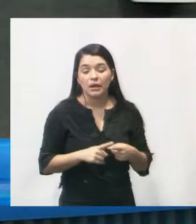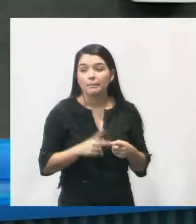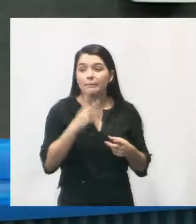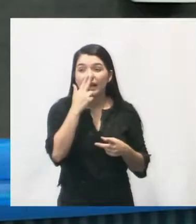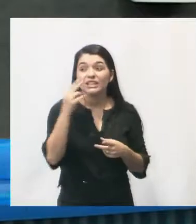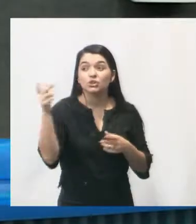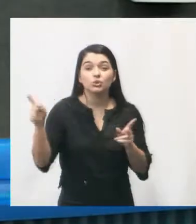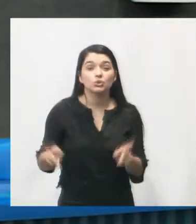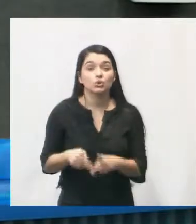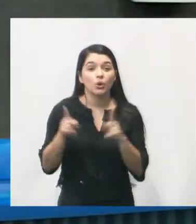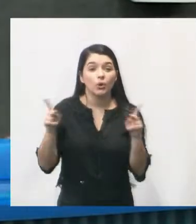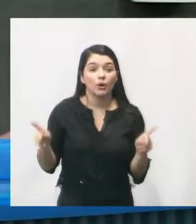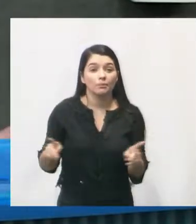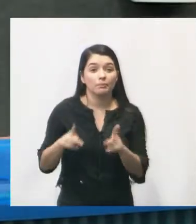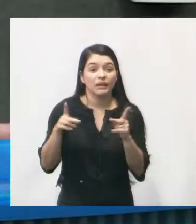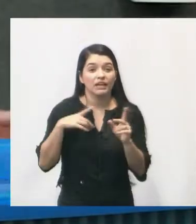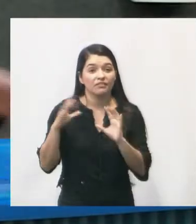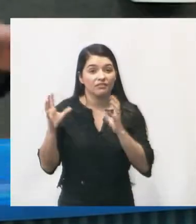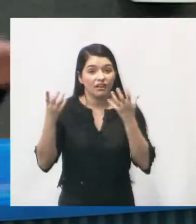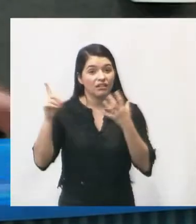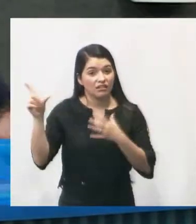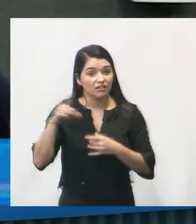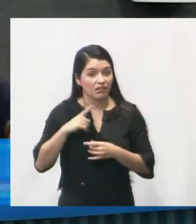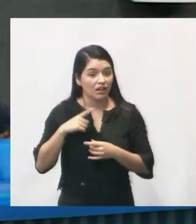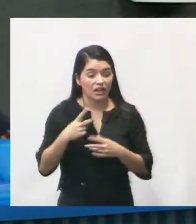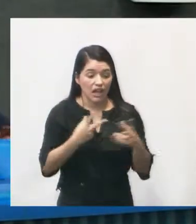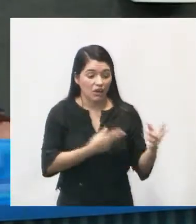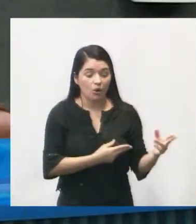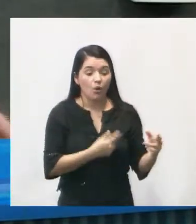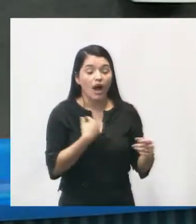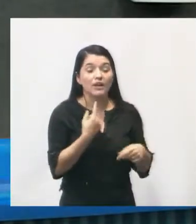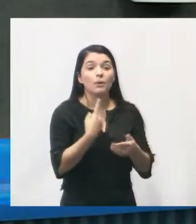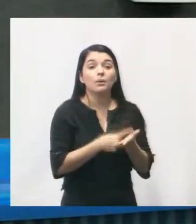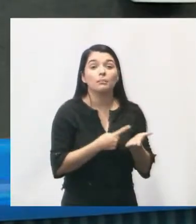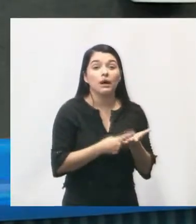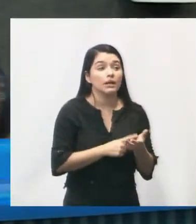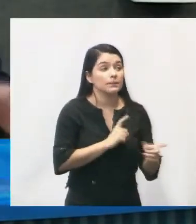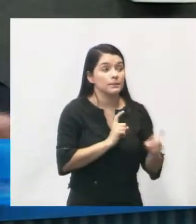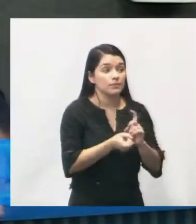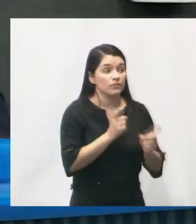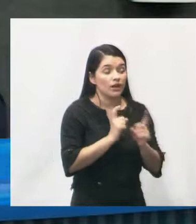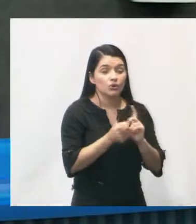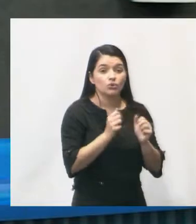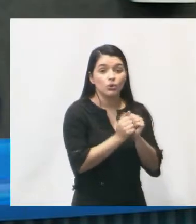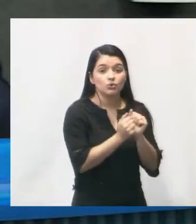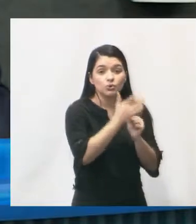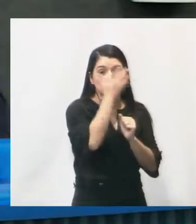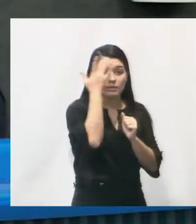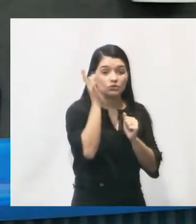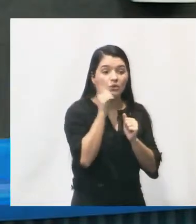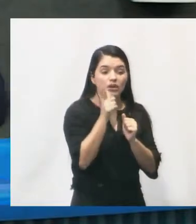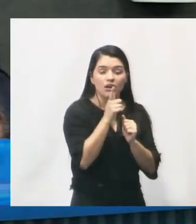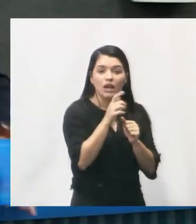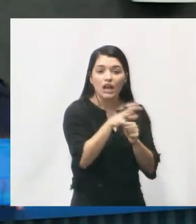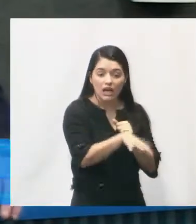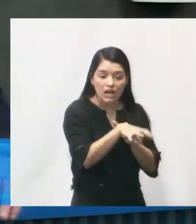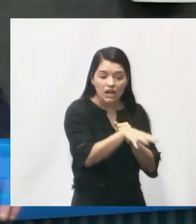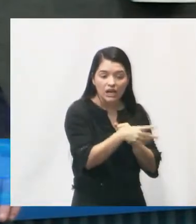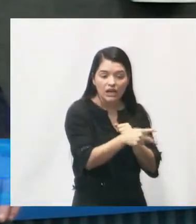fiz? Fiz reuniões com os comerciantes local, vereador Dalto. Minha região é uma região rica, onde tem vários